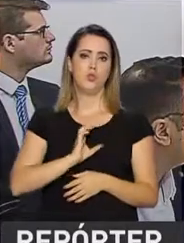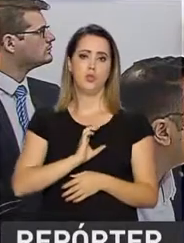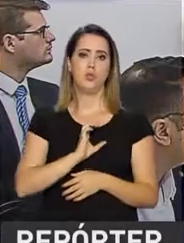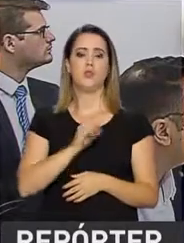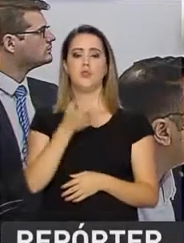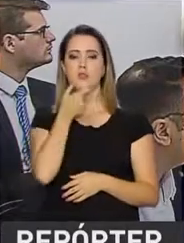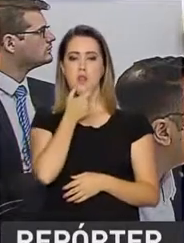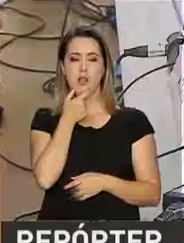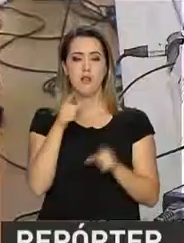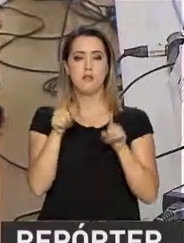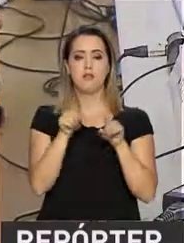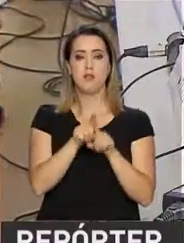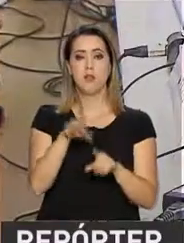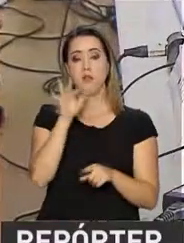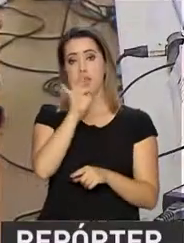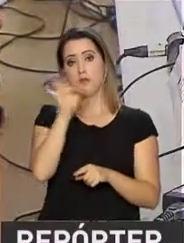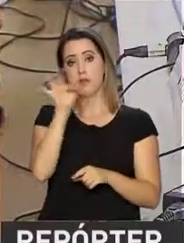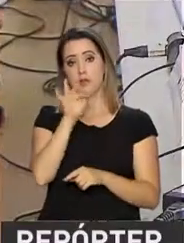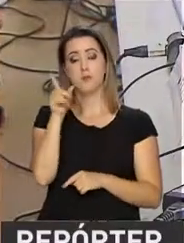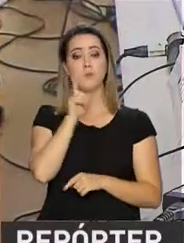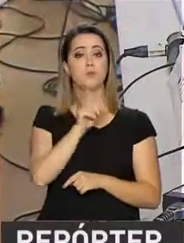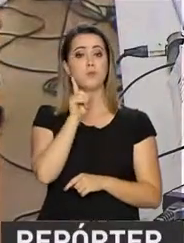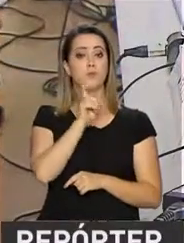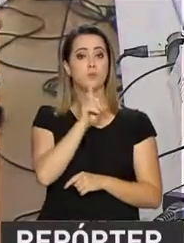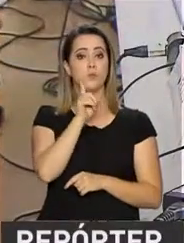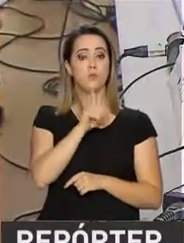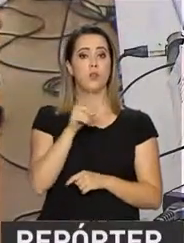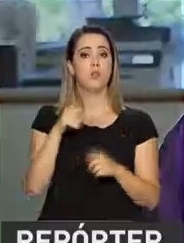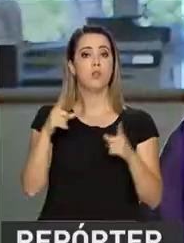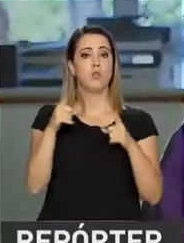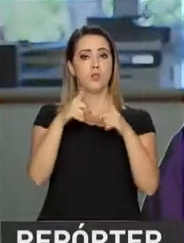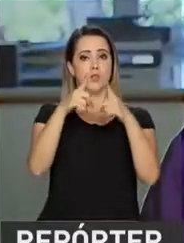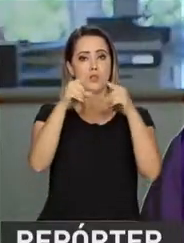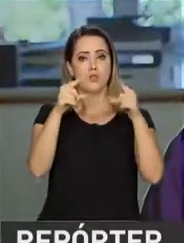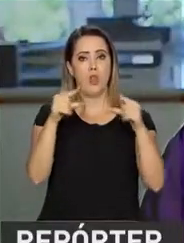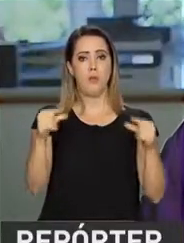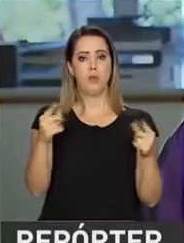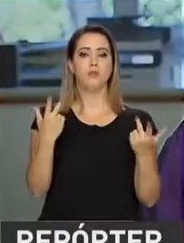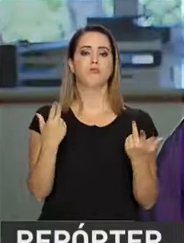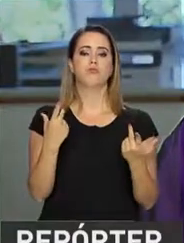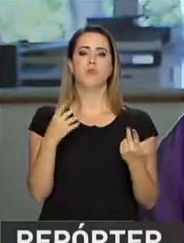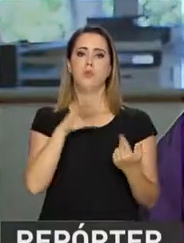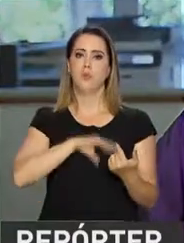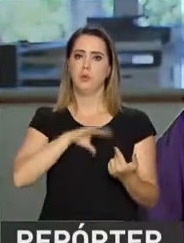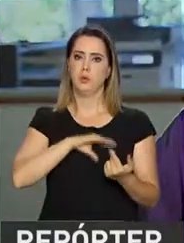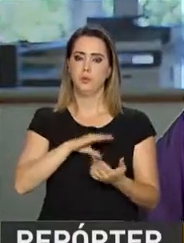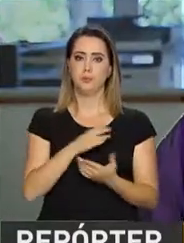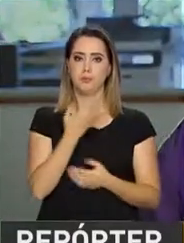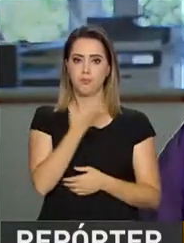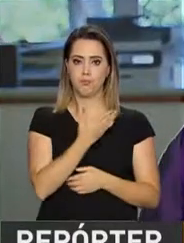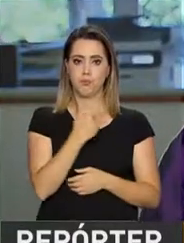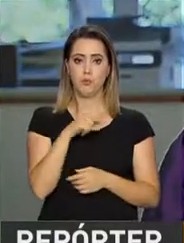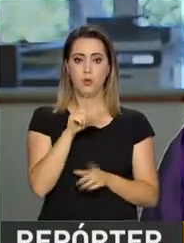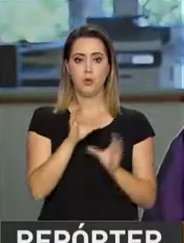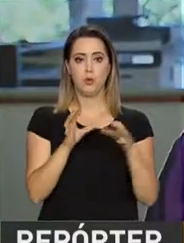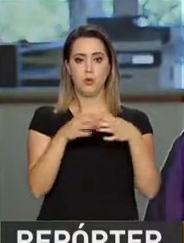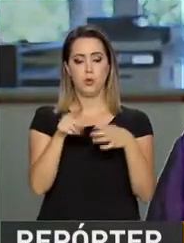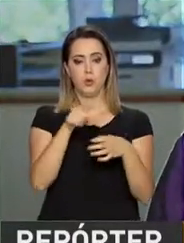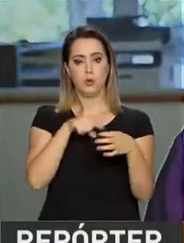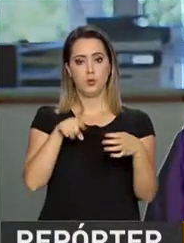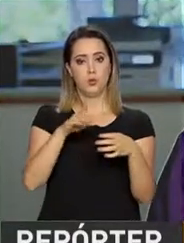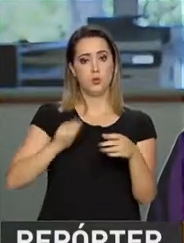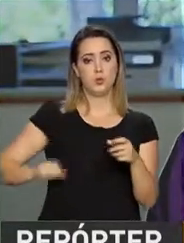Inglaterra, França, Estados Unidos, Japão, Portugal. O encontro é promovido pela área consular do